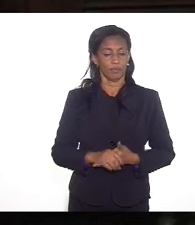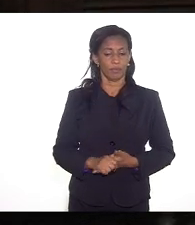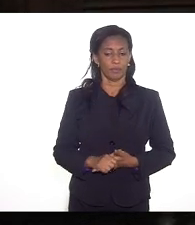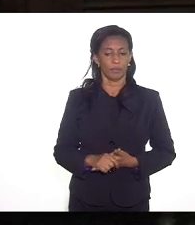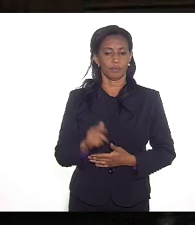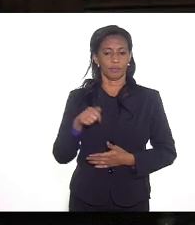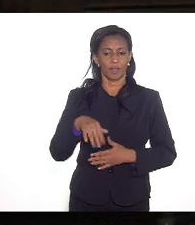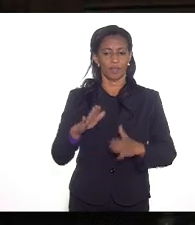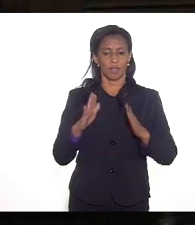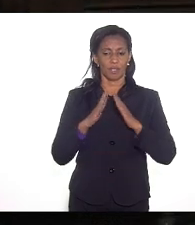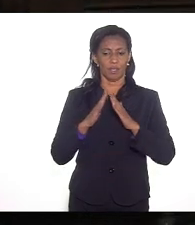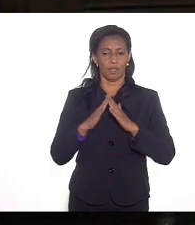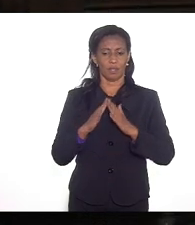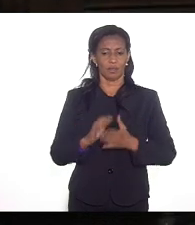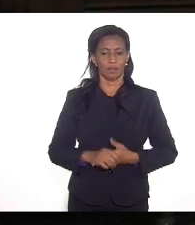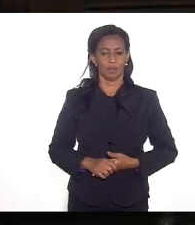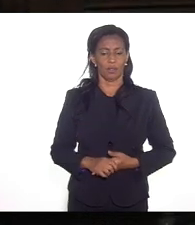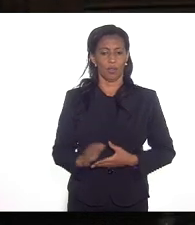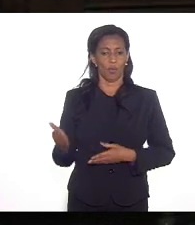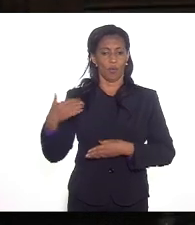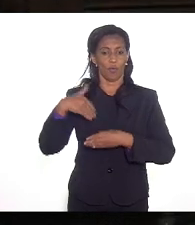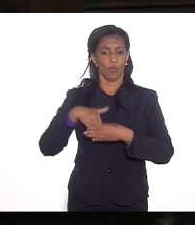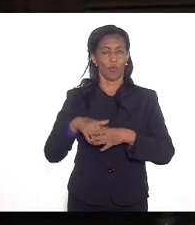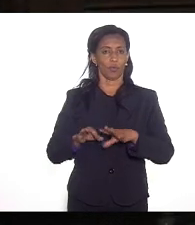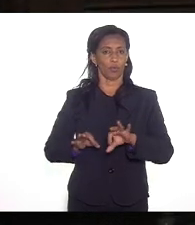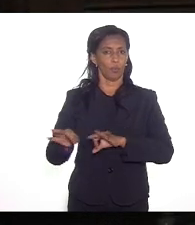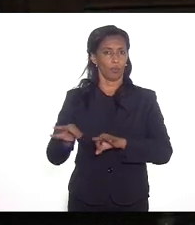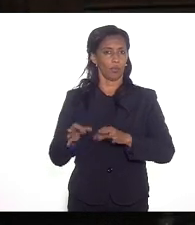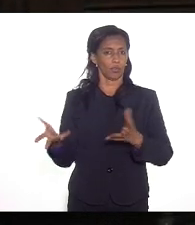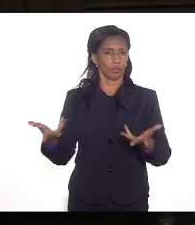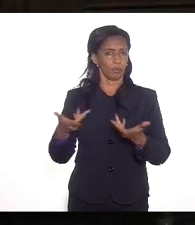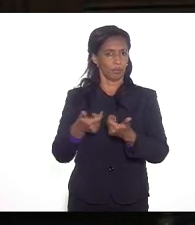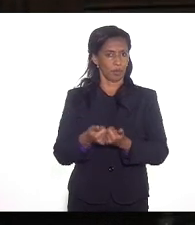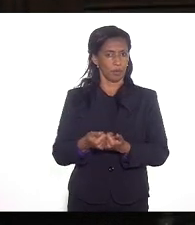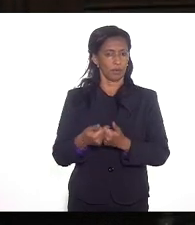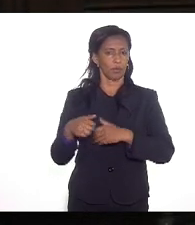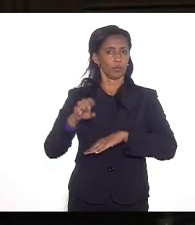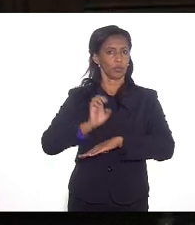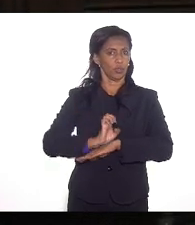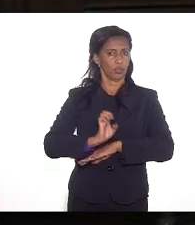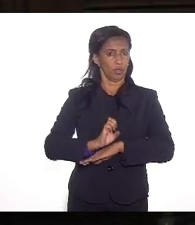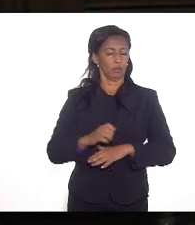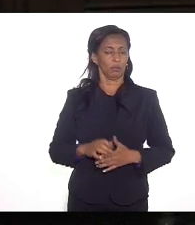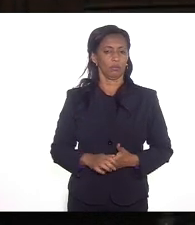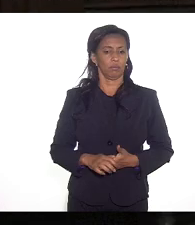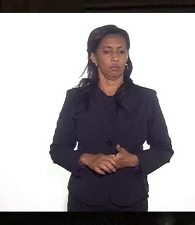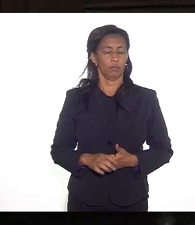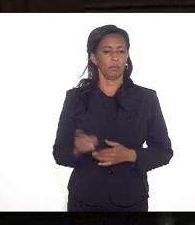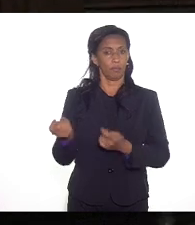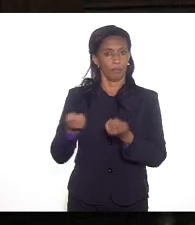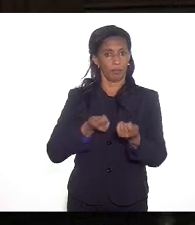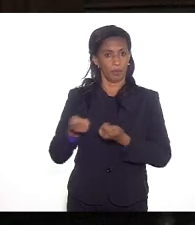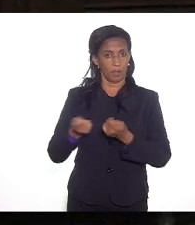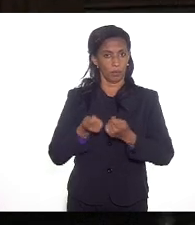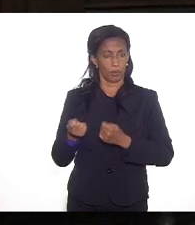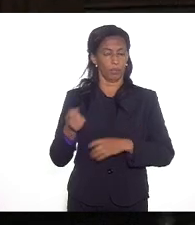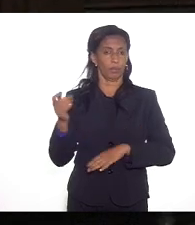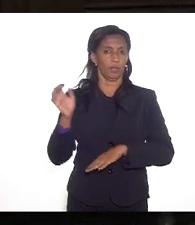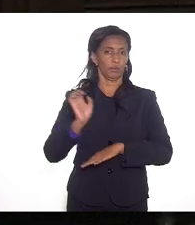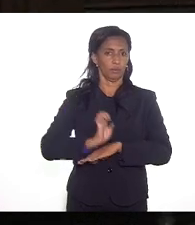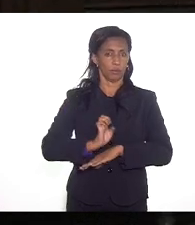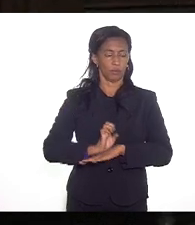essa casa voltou projetos maravilhosos para o nosso estado para a economia do nosso